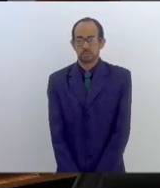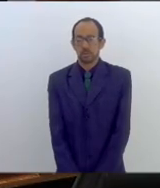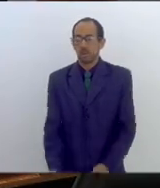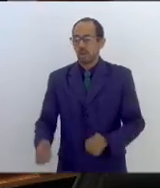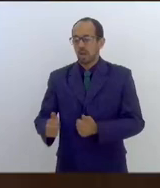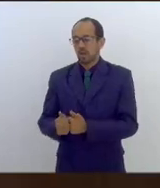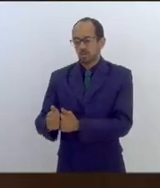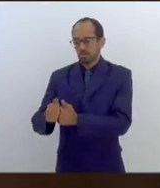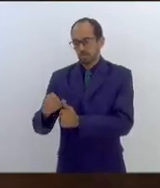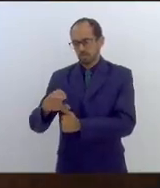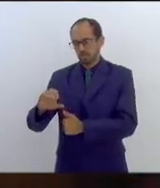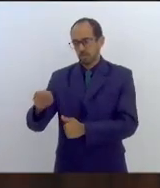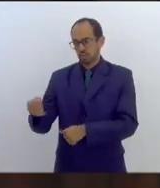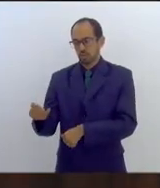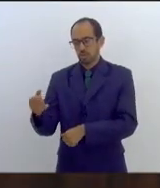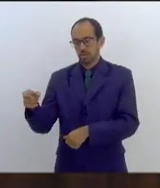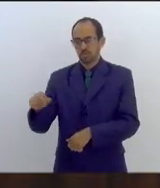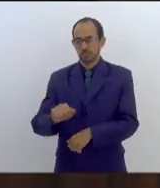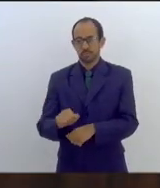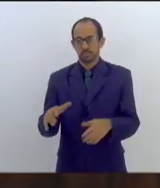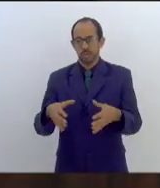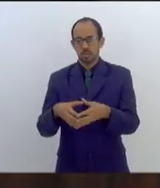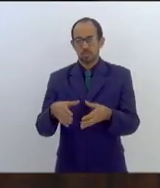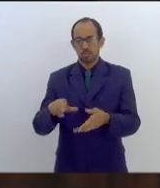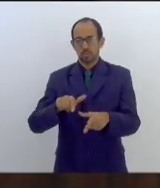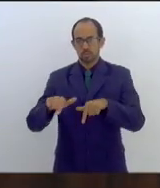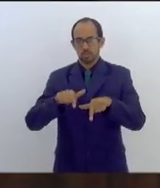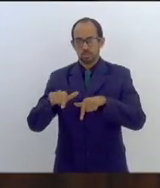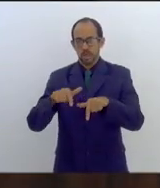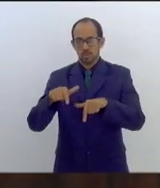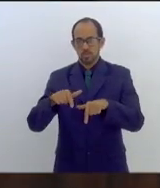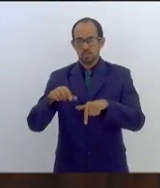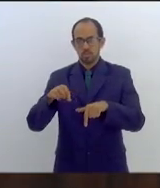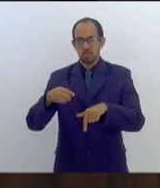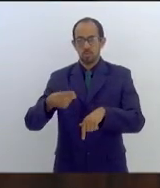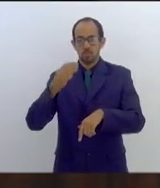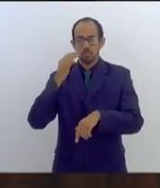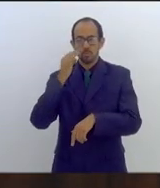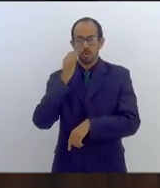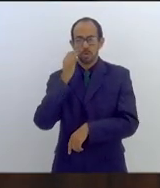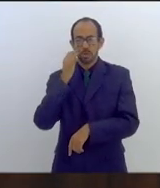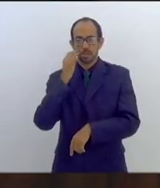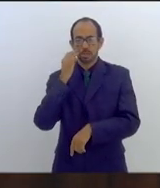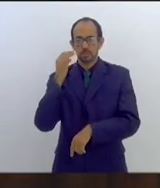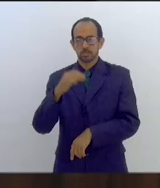Acompanha a CCJ. Pela Comissão de Trabalho, deputada Mônica Francisco.